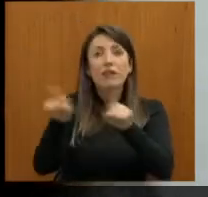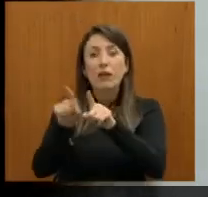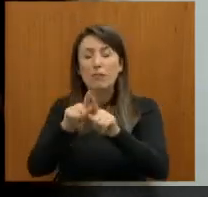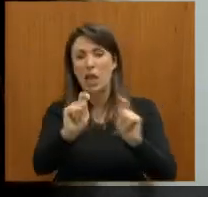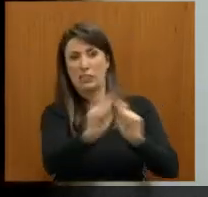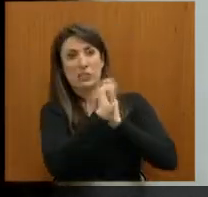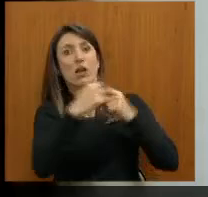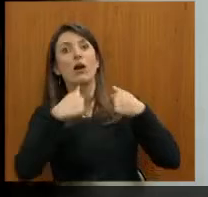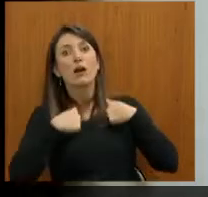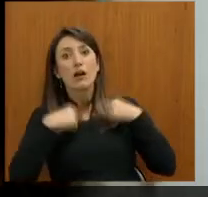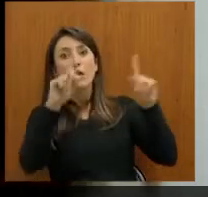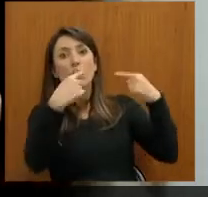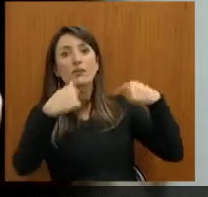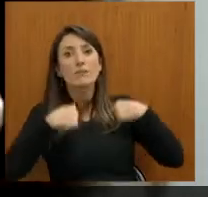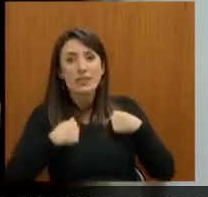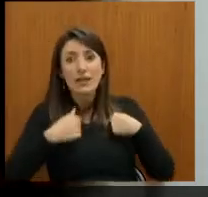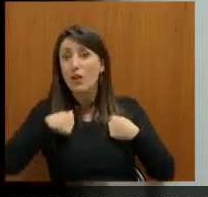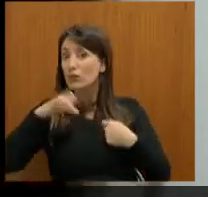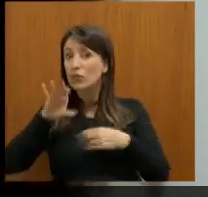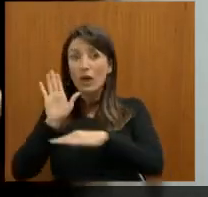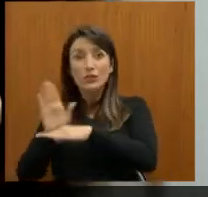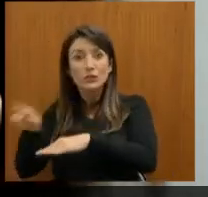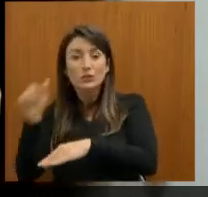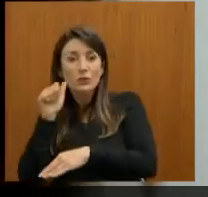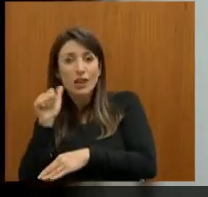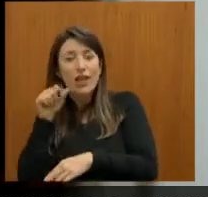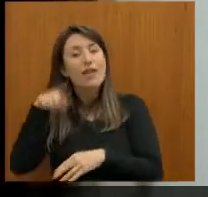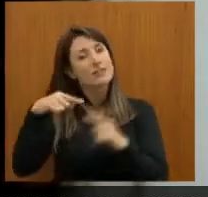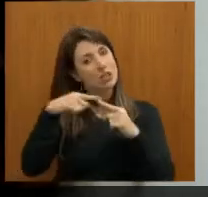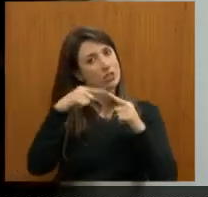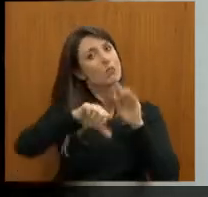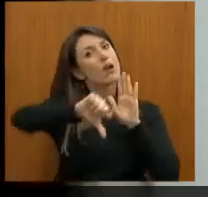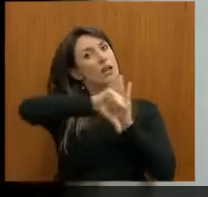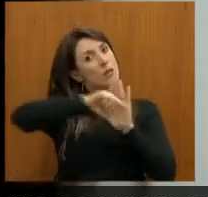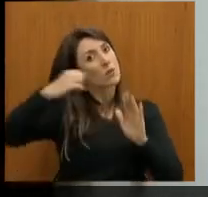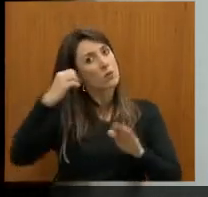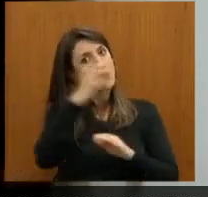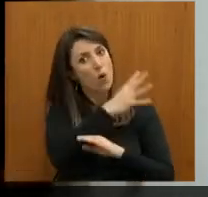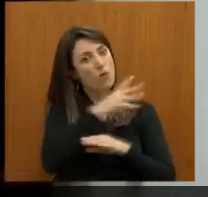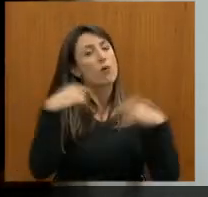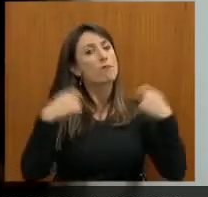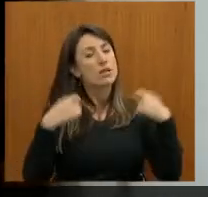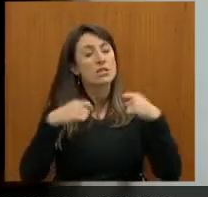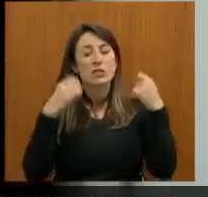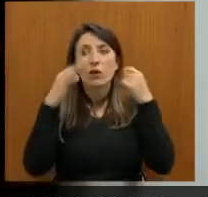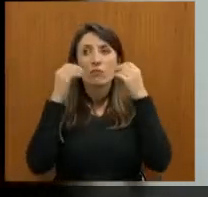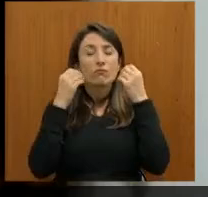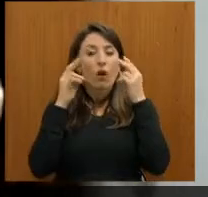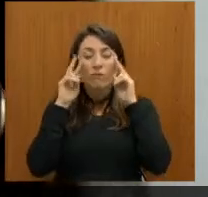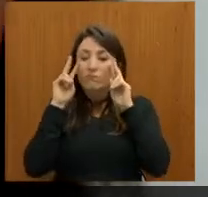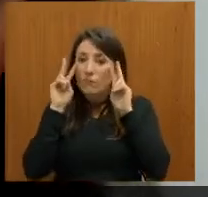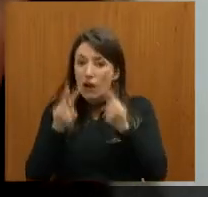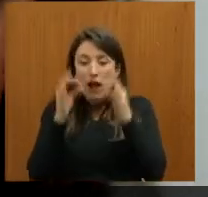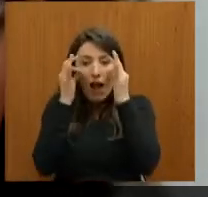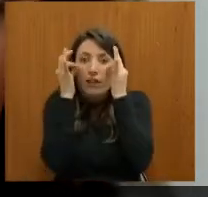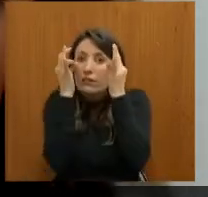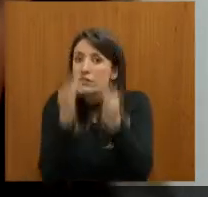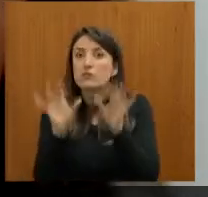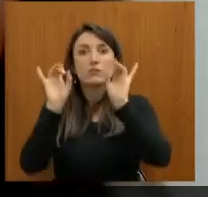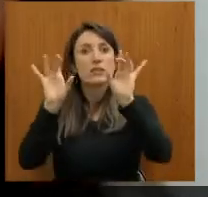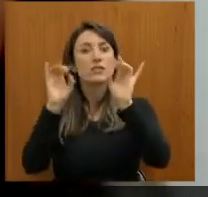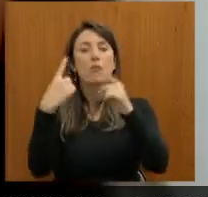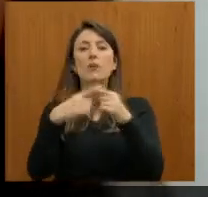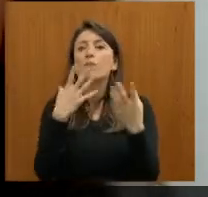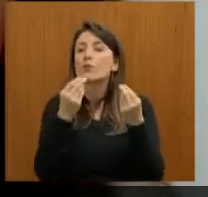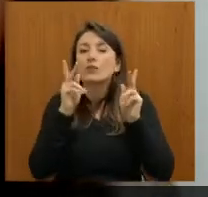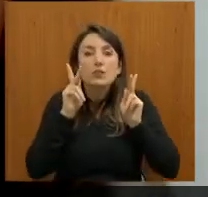é um crime novo é um filme que a gente merece um olhar bem especial porque várias pessoas estão sendo ameaçada